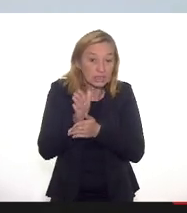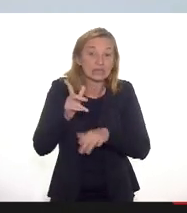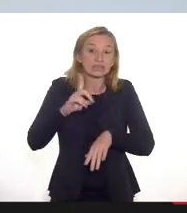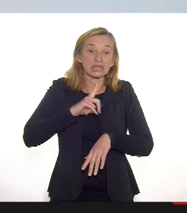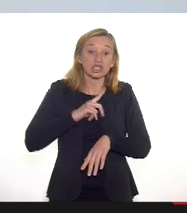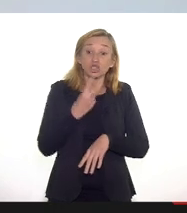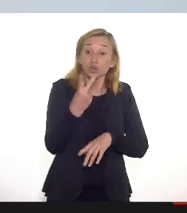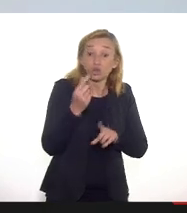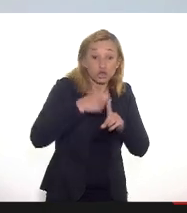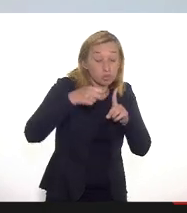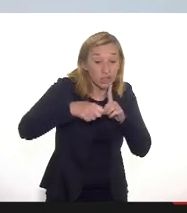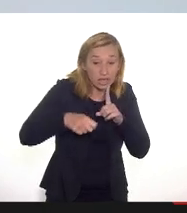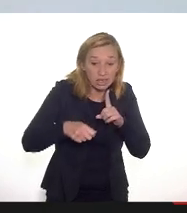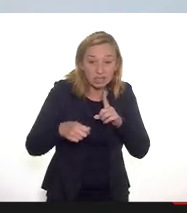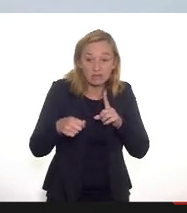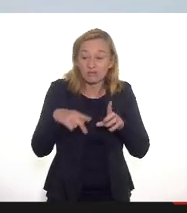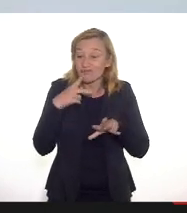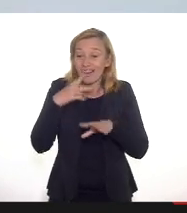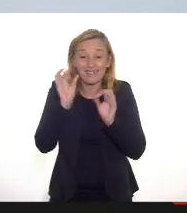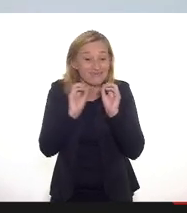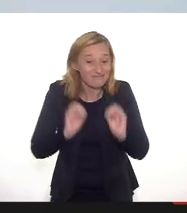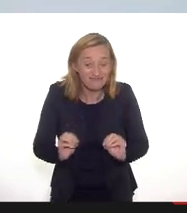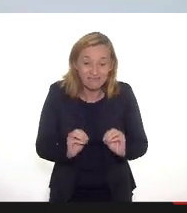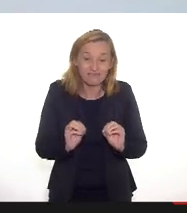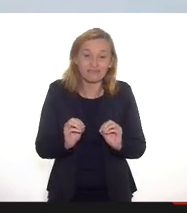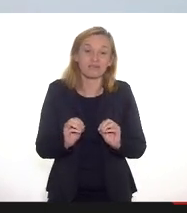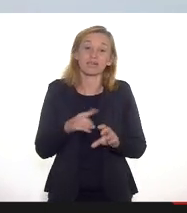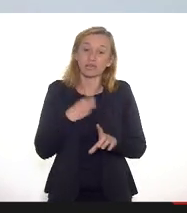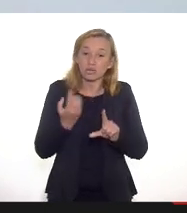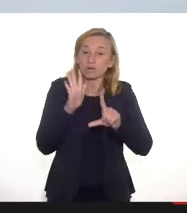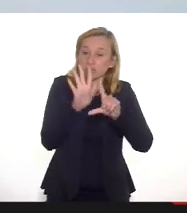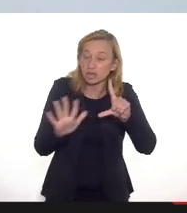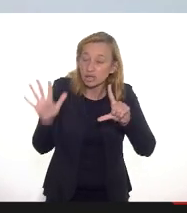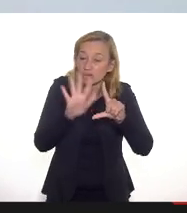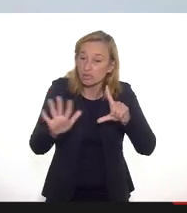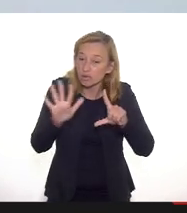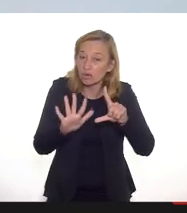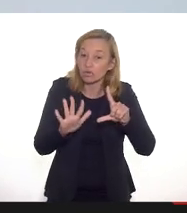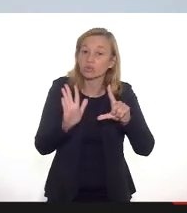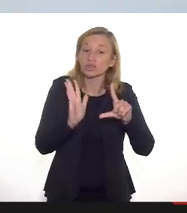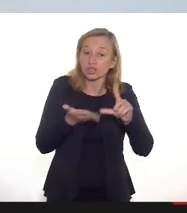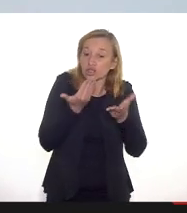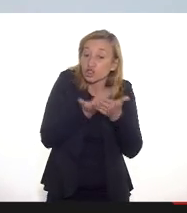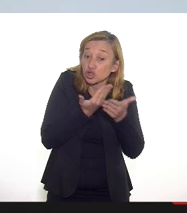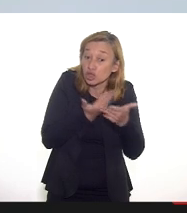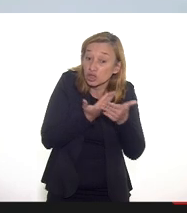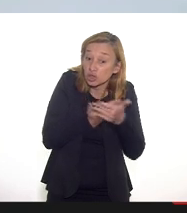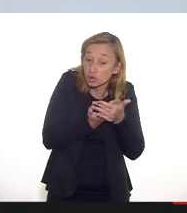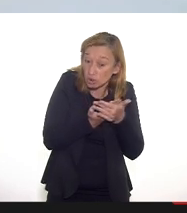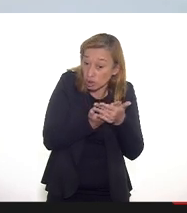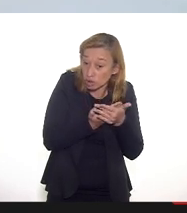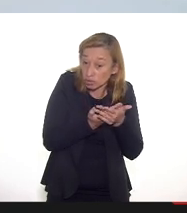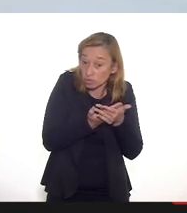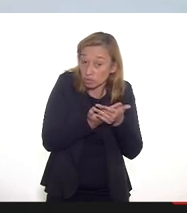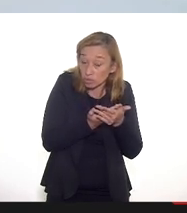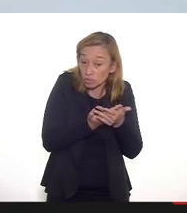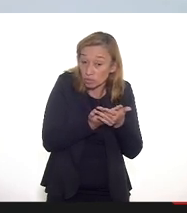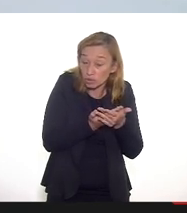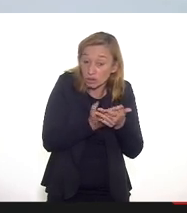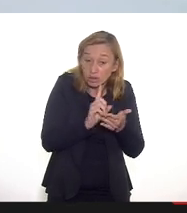já tem 2 meses que não se fala mais na nossa plataforma, a gente ainda está estudando pelas trilhas que infelizmente não